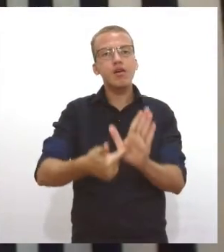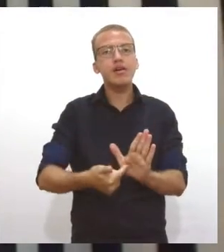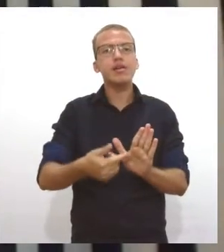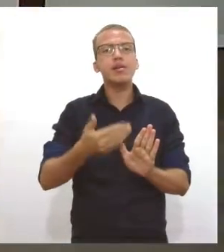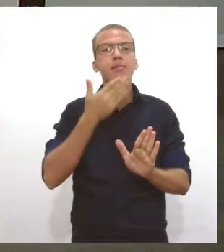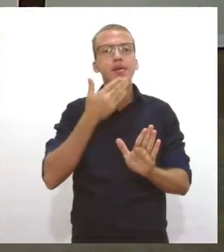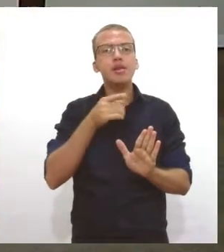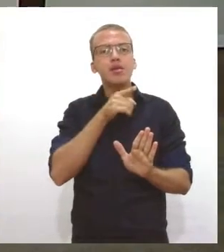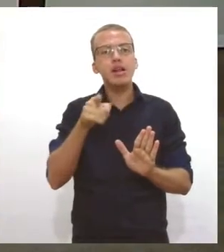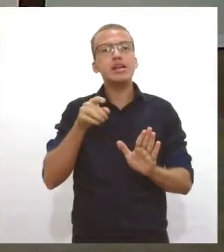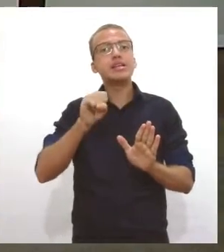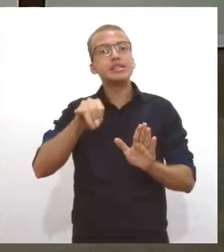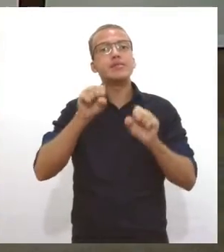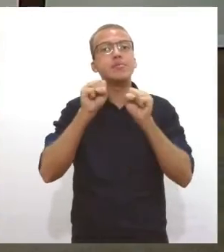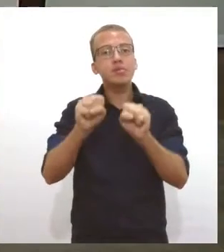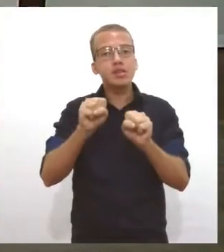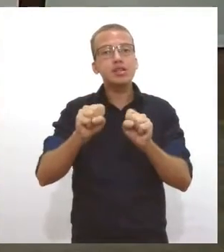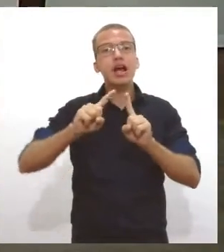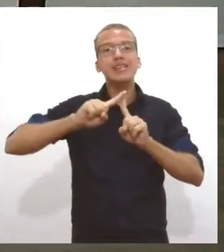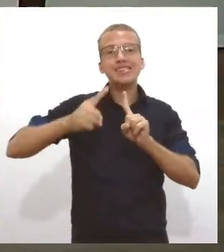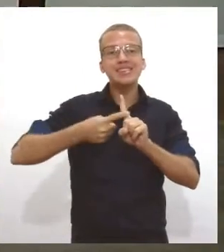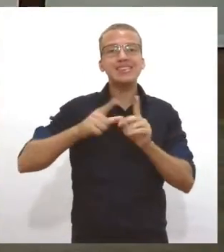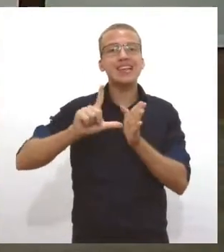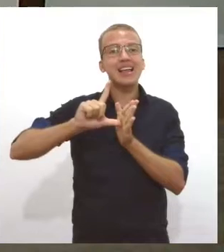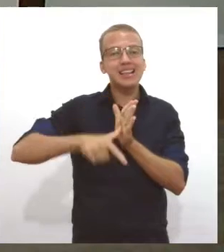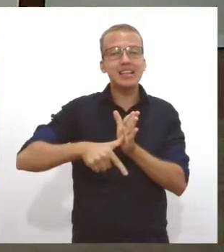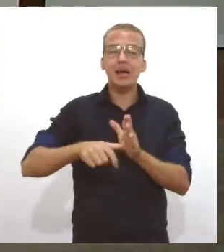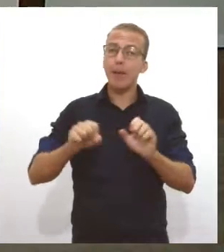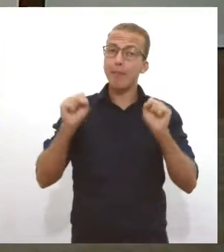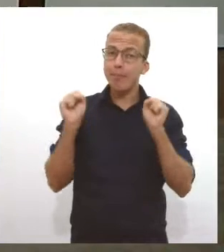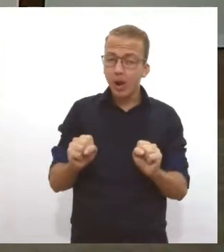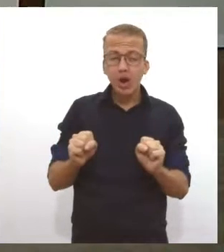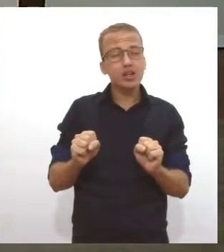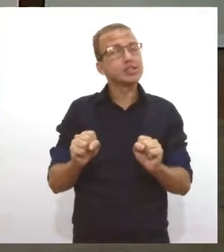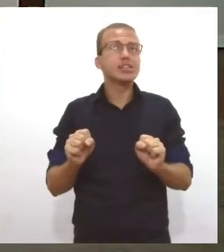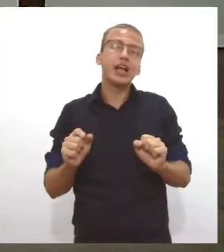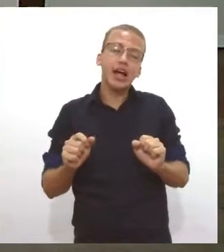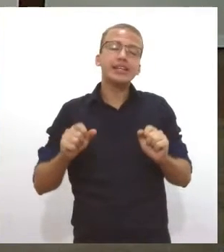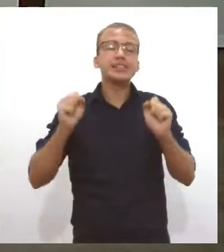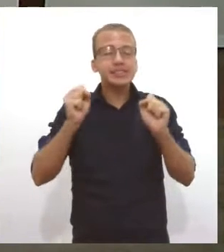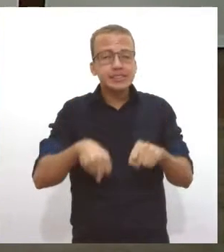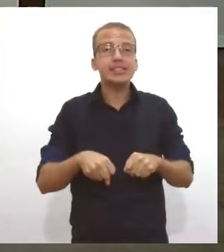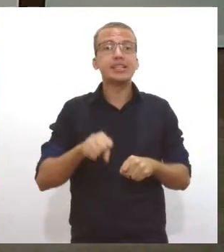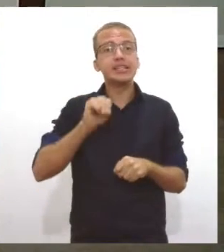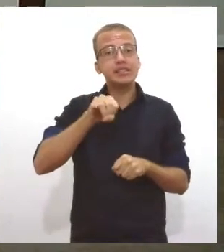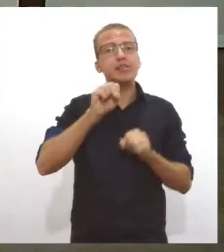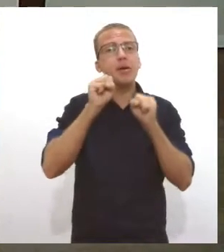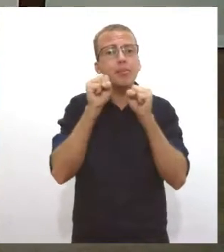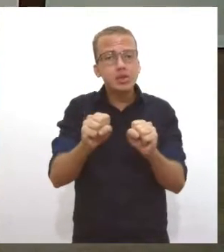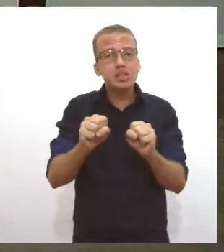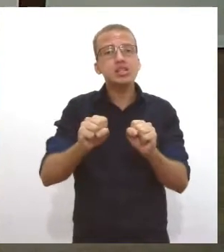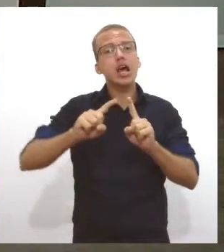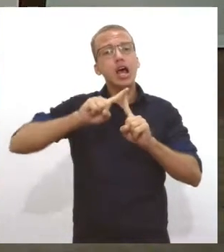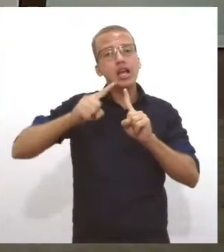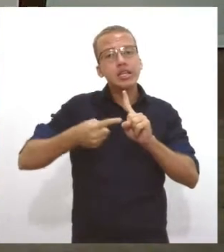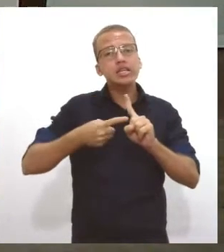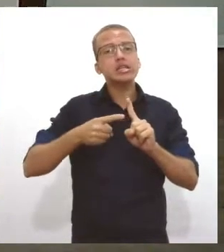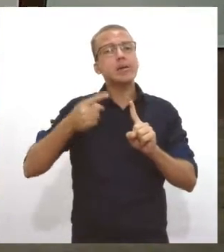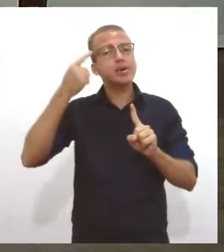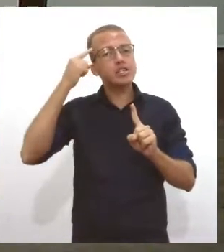exata é possível fazer isso claro que é e eu sou a favor de que quem puder evitar essa gravidez agora